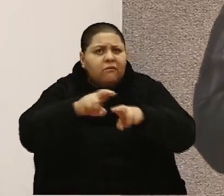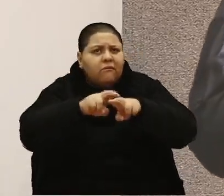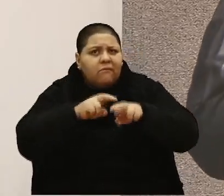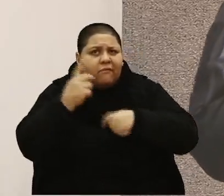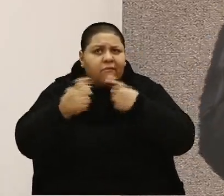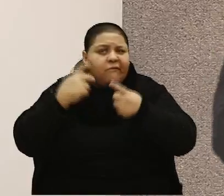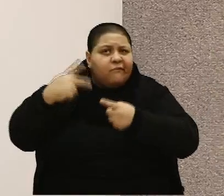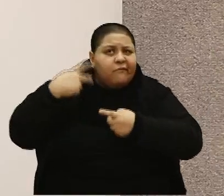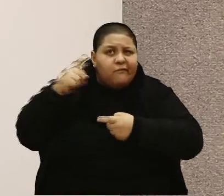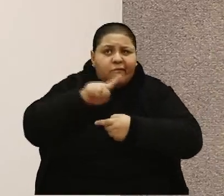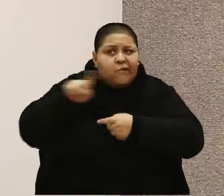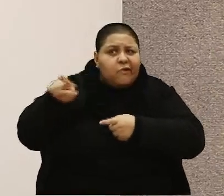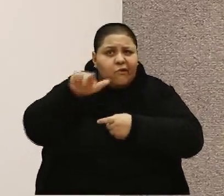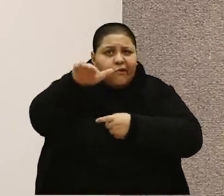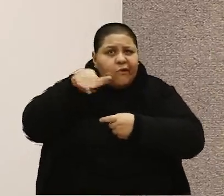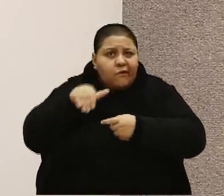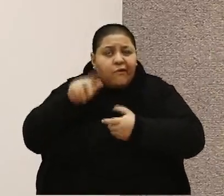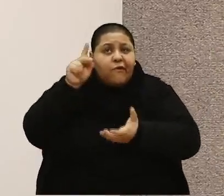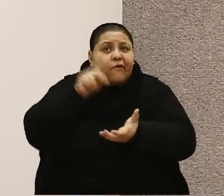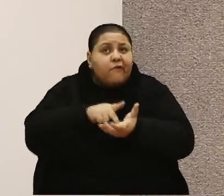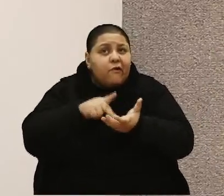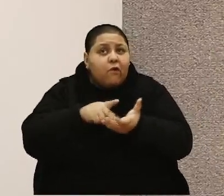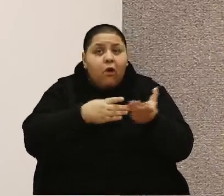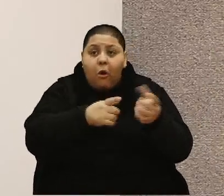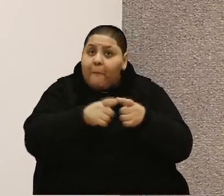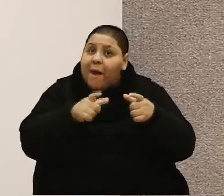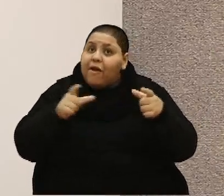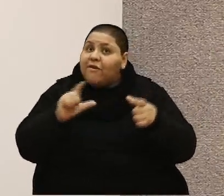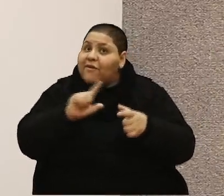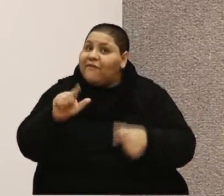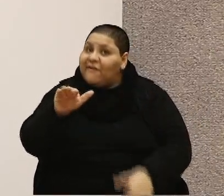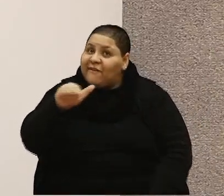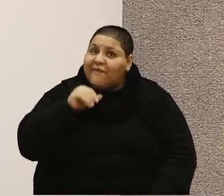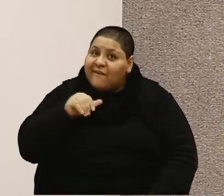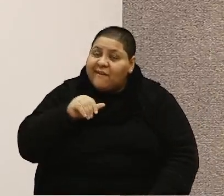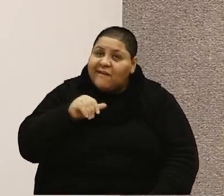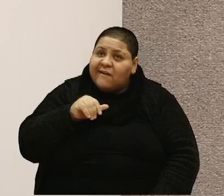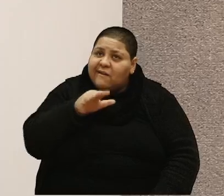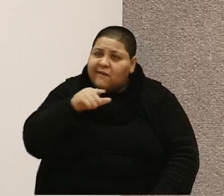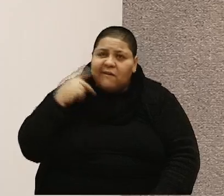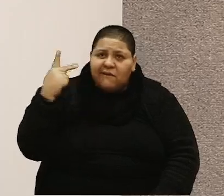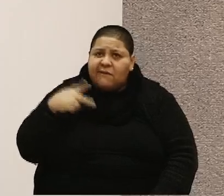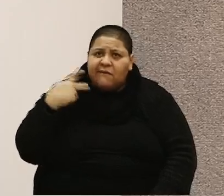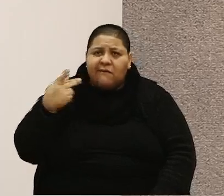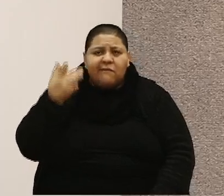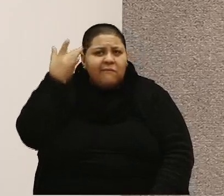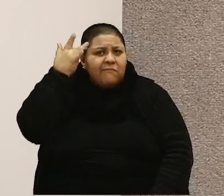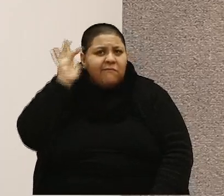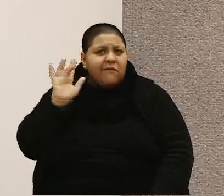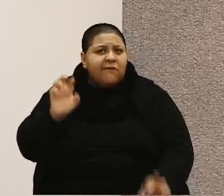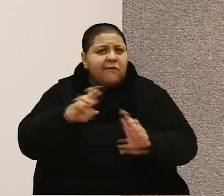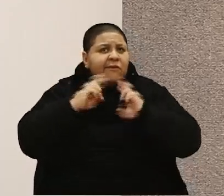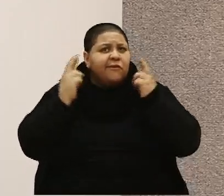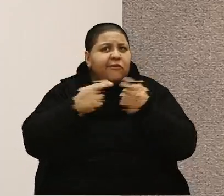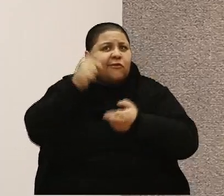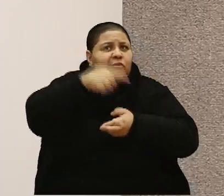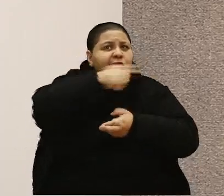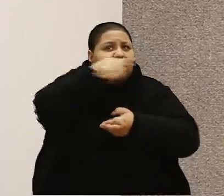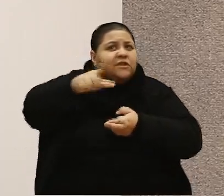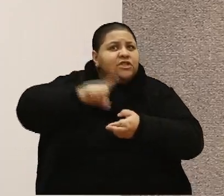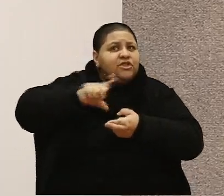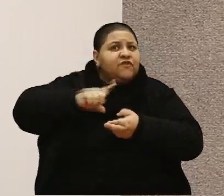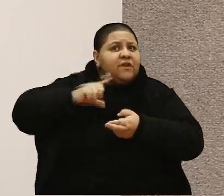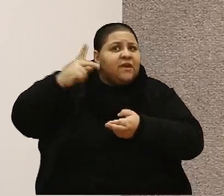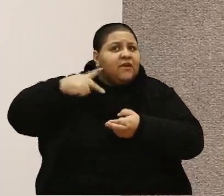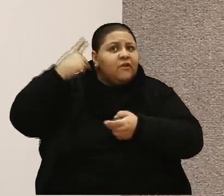alguns vereadores não foram convidados, a verdade é que a maioria não foi convidado, e os que foram estão indo lá, e até onde eu entendi, a reunião vai ser cancelada se tiverem vereadores lá,